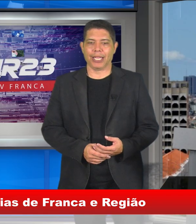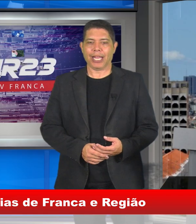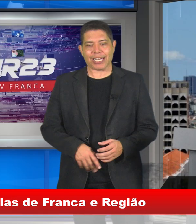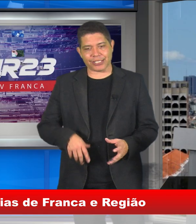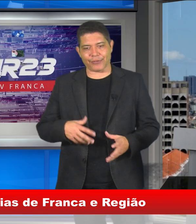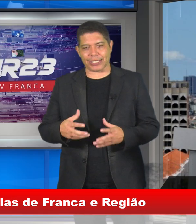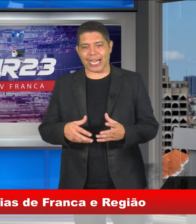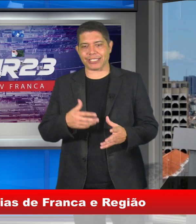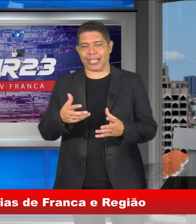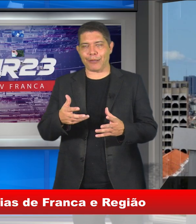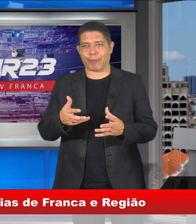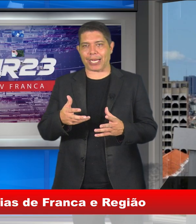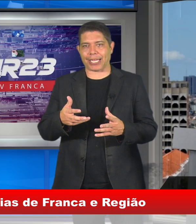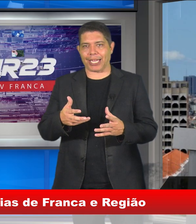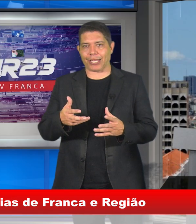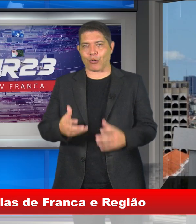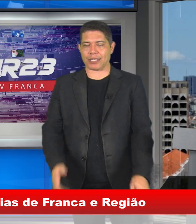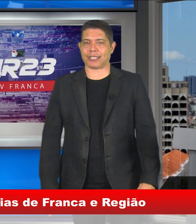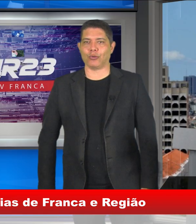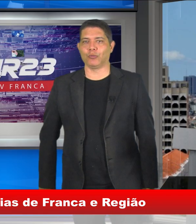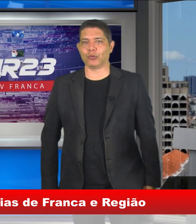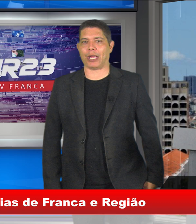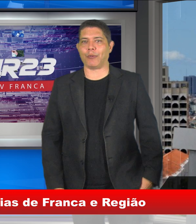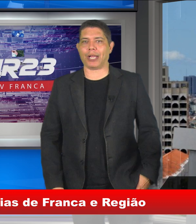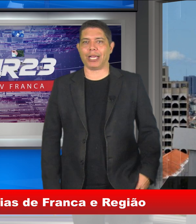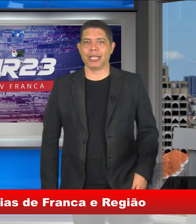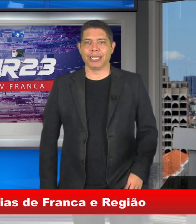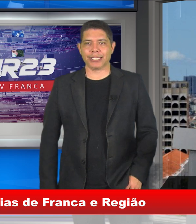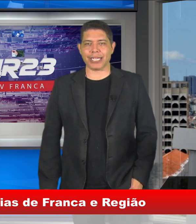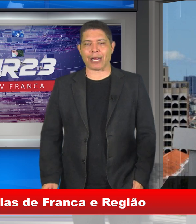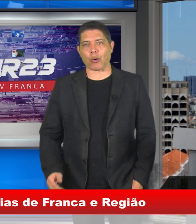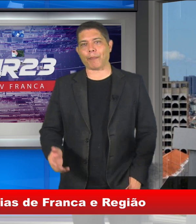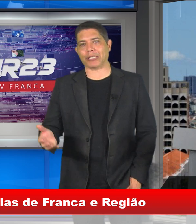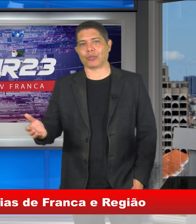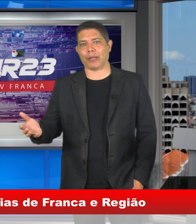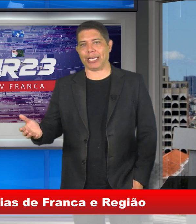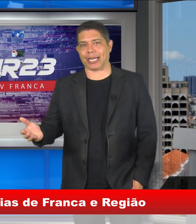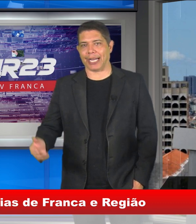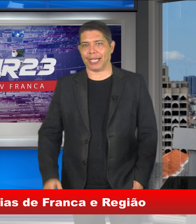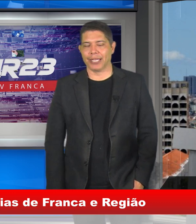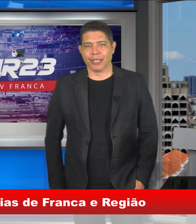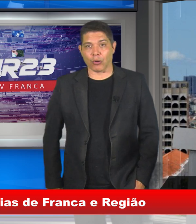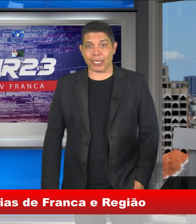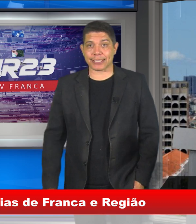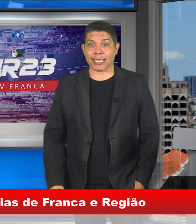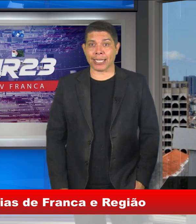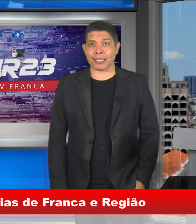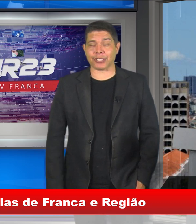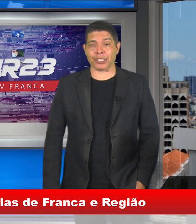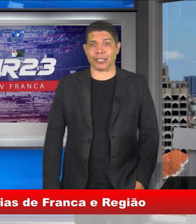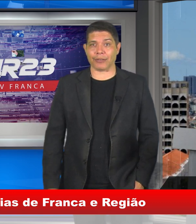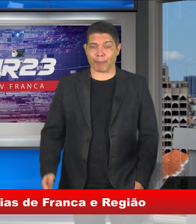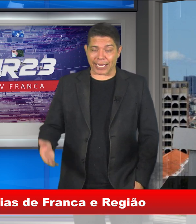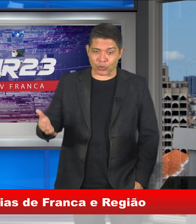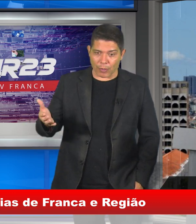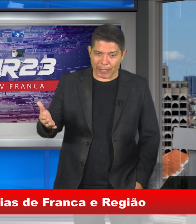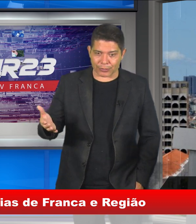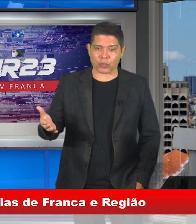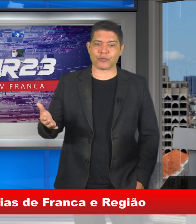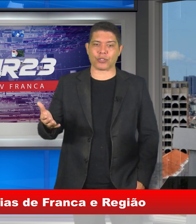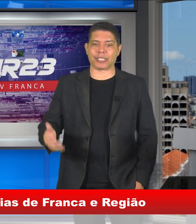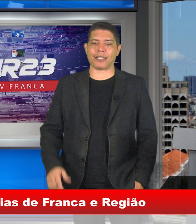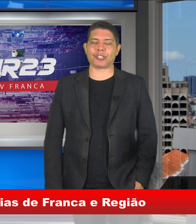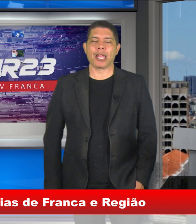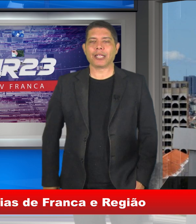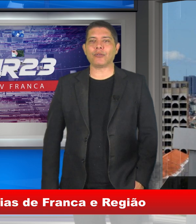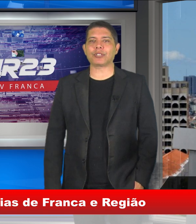muita atividade aí para quem gosta do mundo da bola e a Copa Sul-Americana. Uma excelente Páscoa para